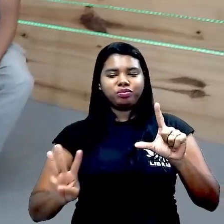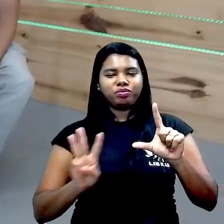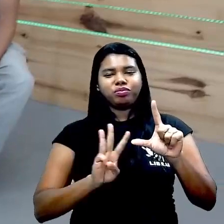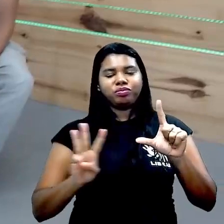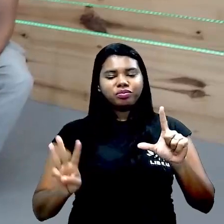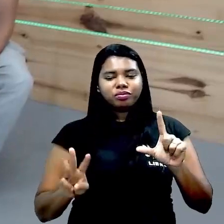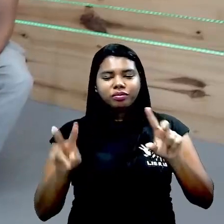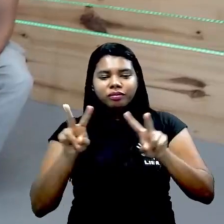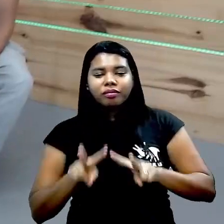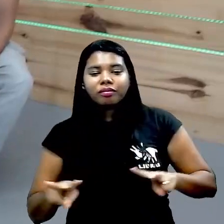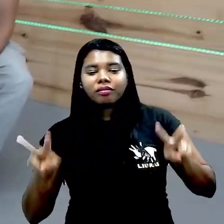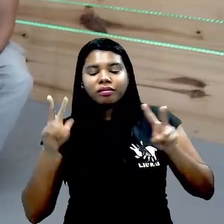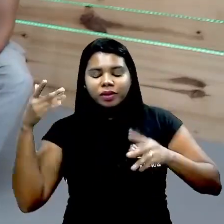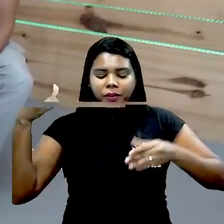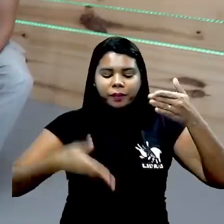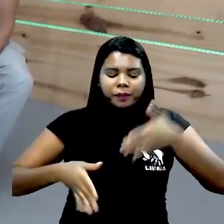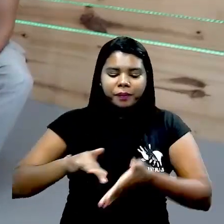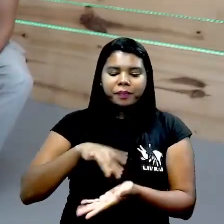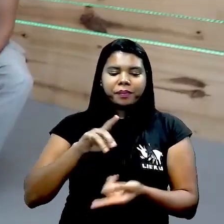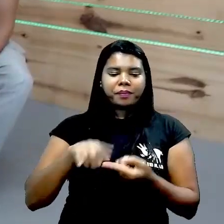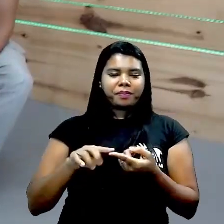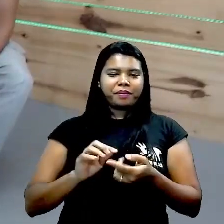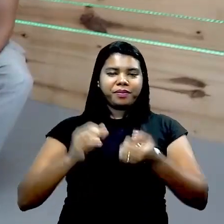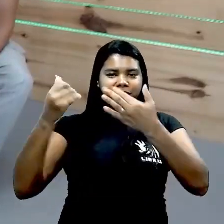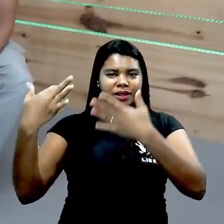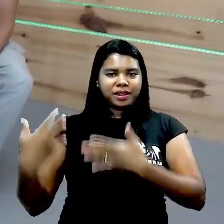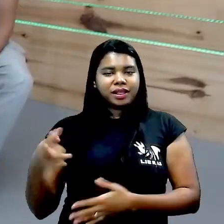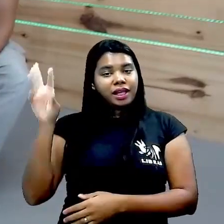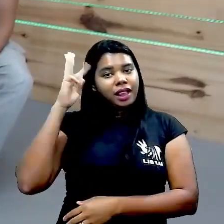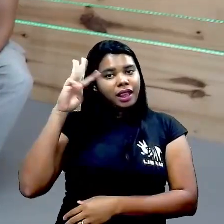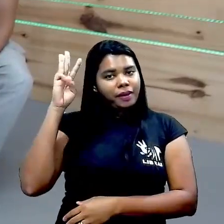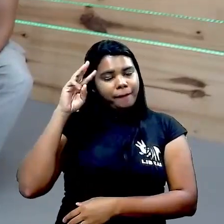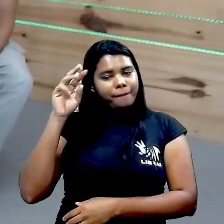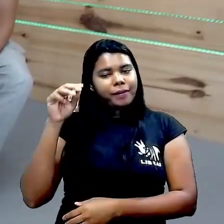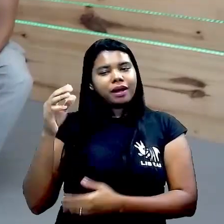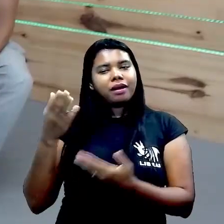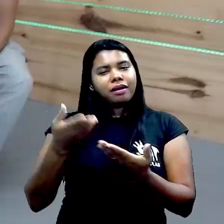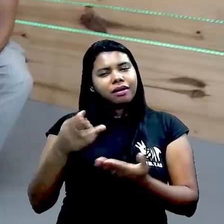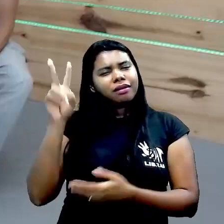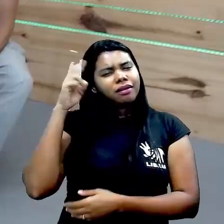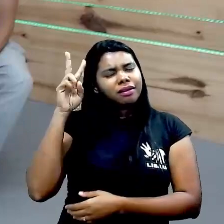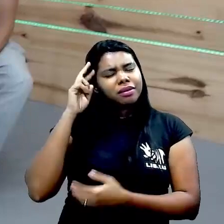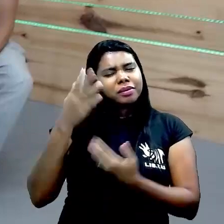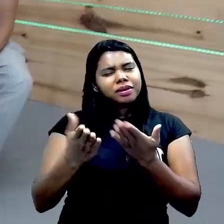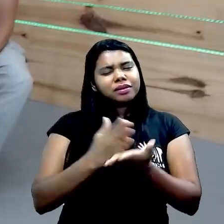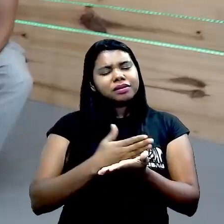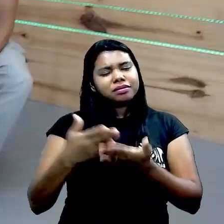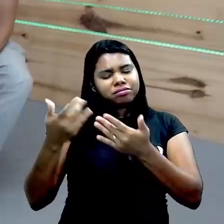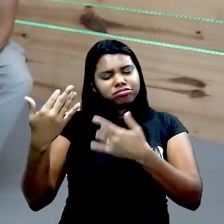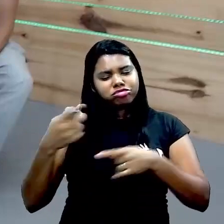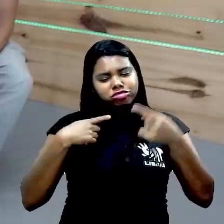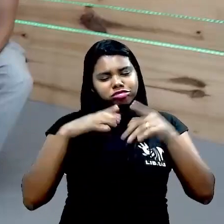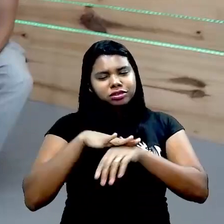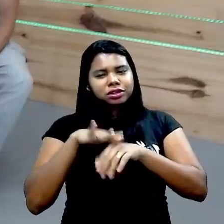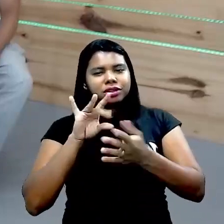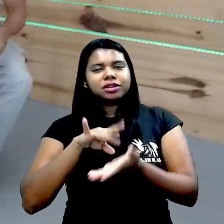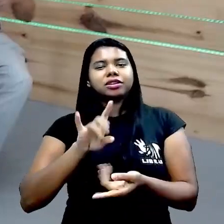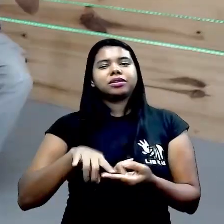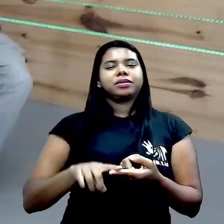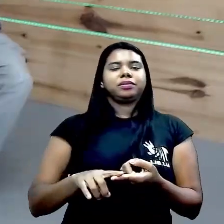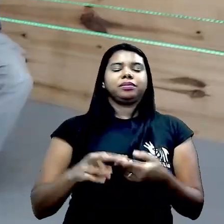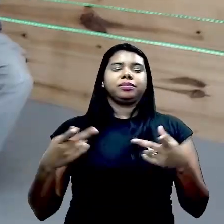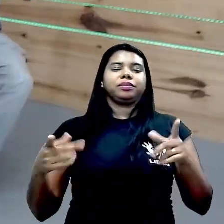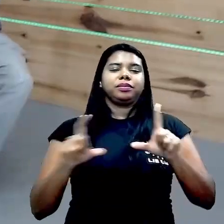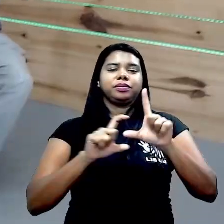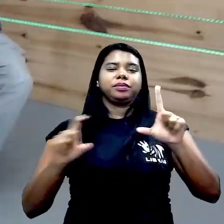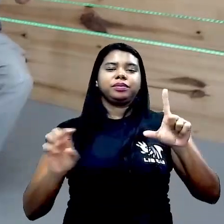acessarem. E por falar em link, né, eu quero lembrar daquele lembretinho que a gente falou no começo. Aqui também vai ter outro